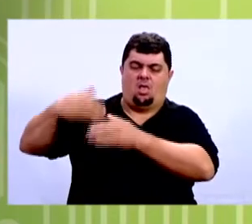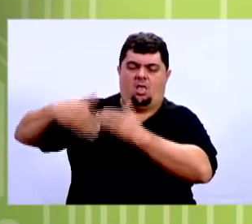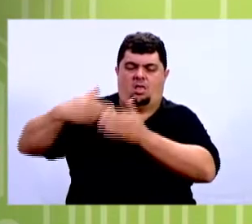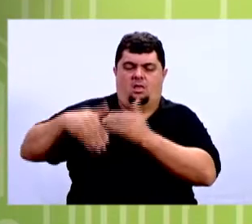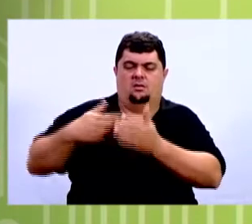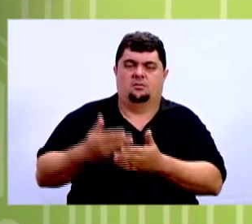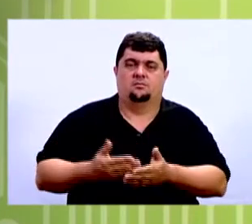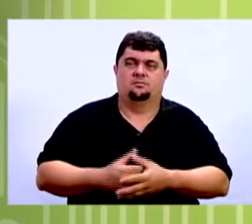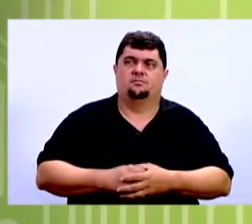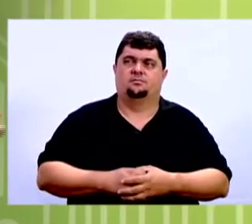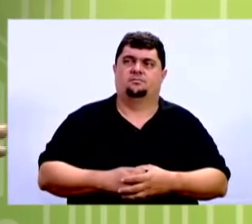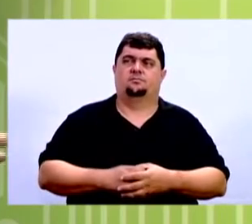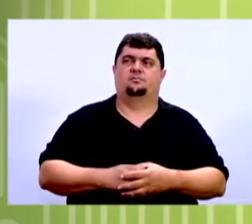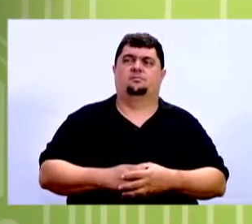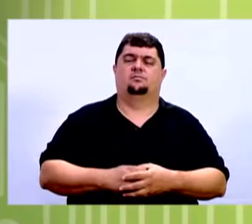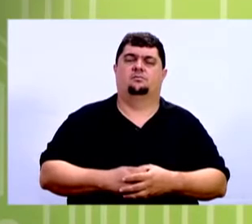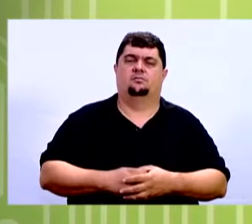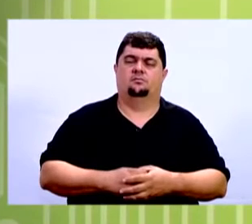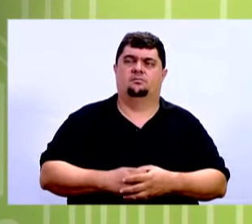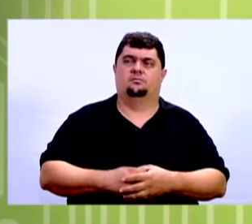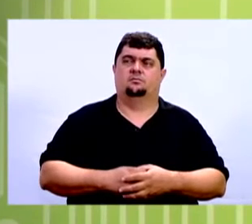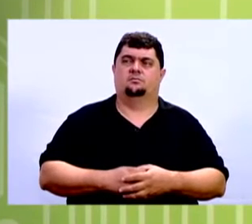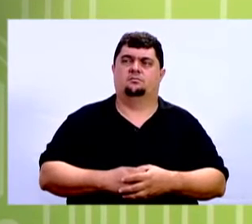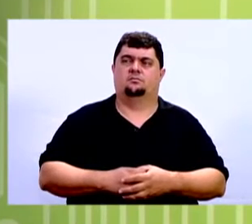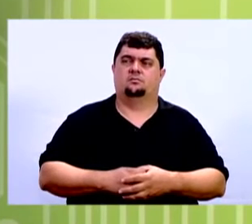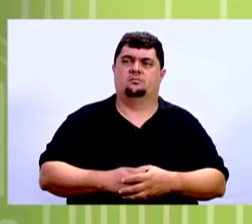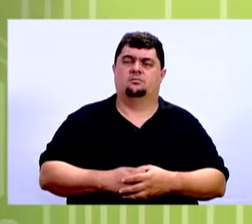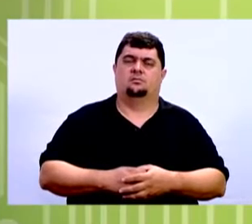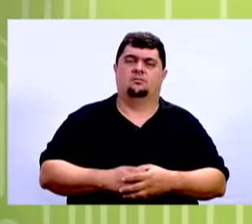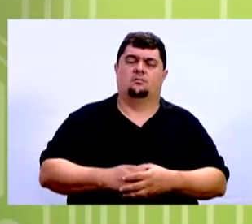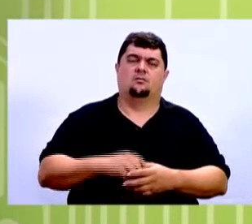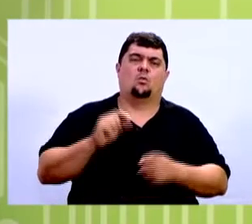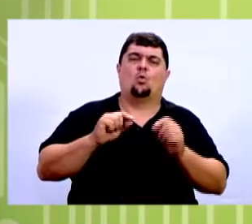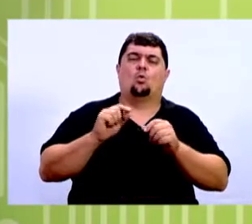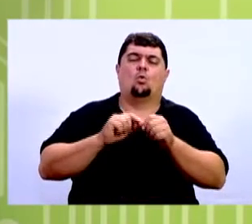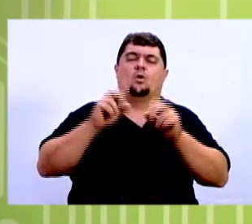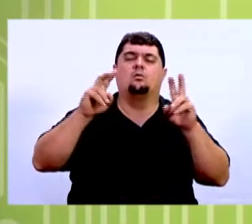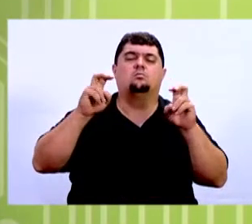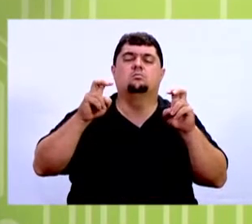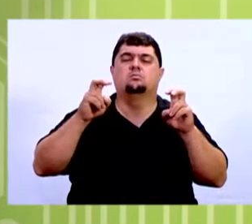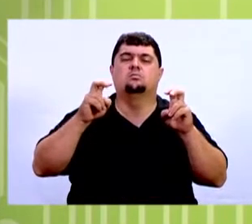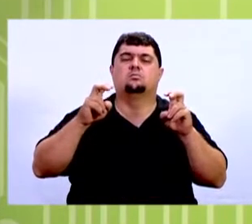até 2015, ou os últimos 5 anos, o que foi publicado sobre esse tema,